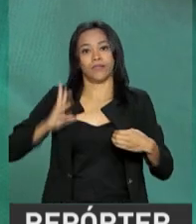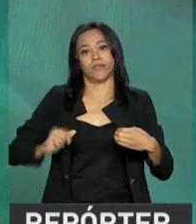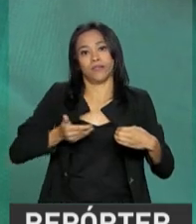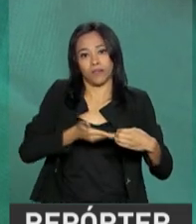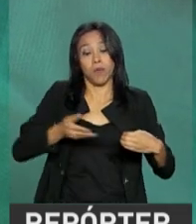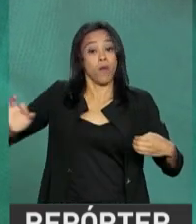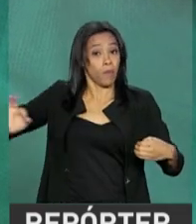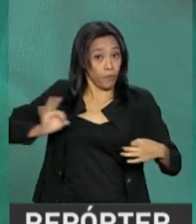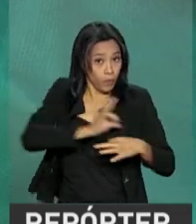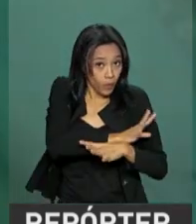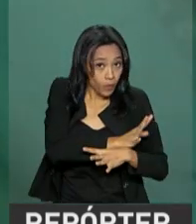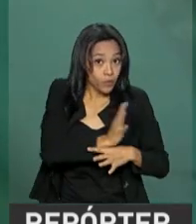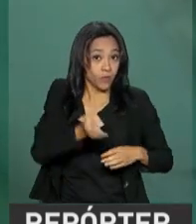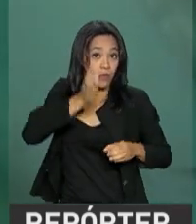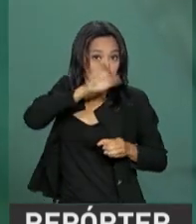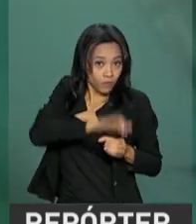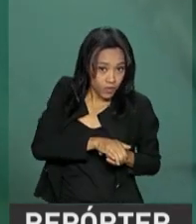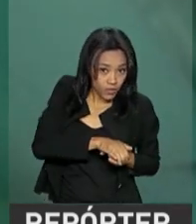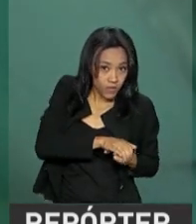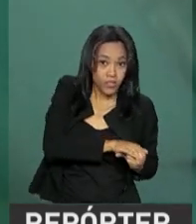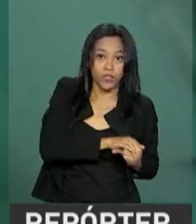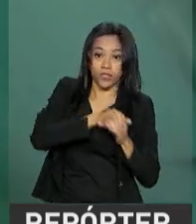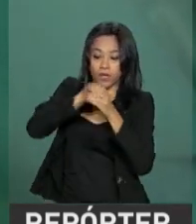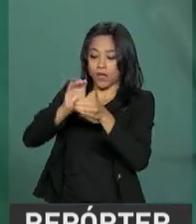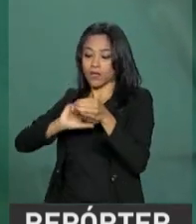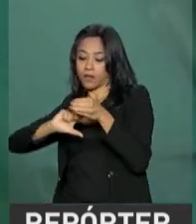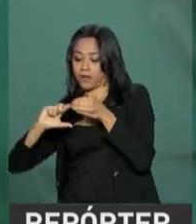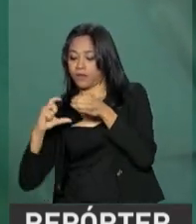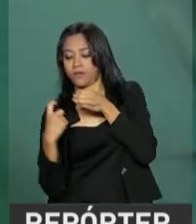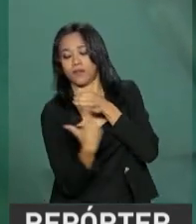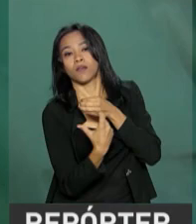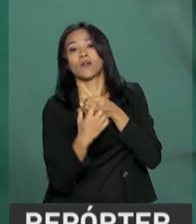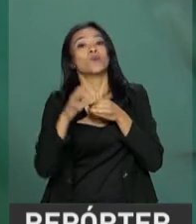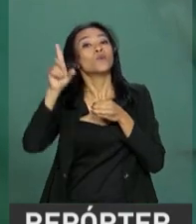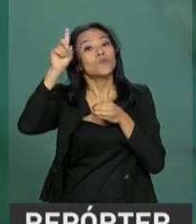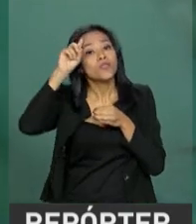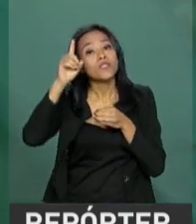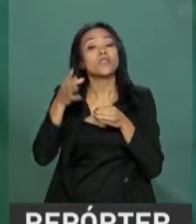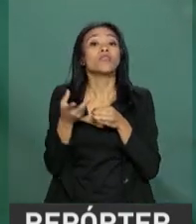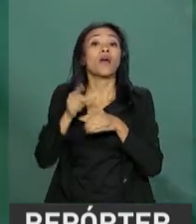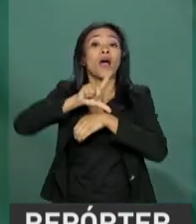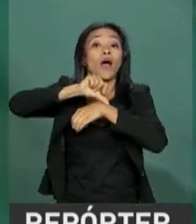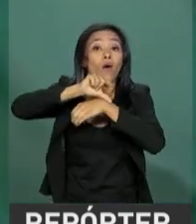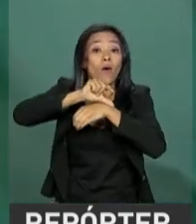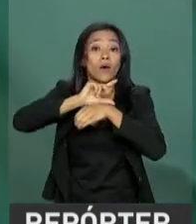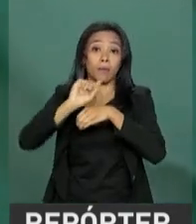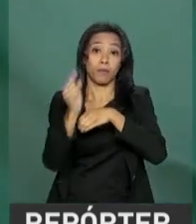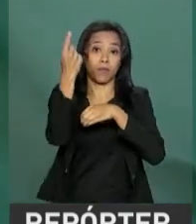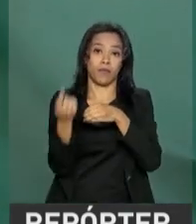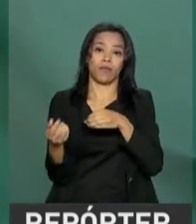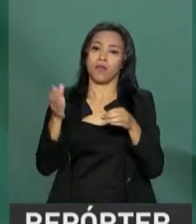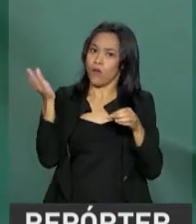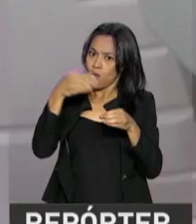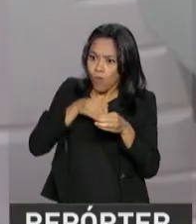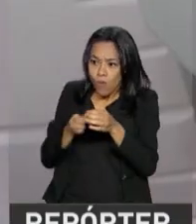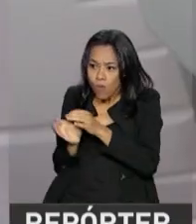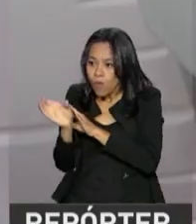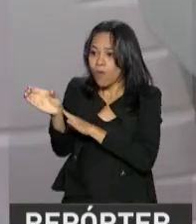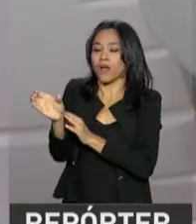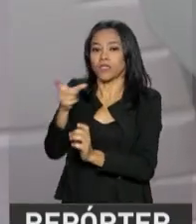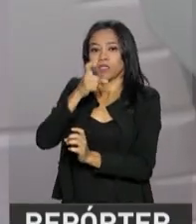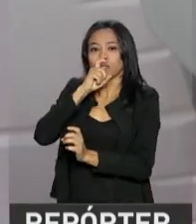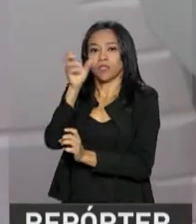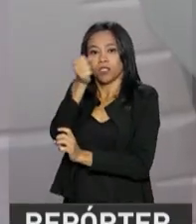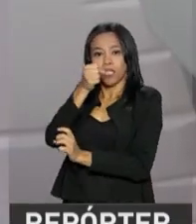Quando terminar, feche o frasco. Anote na tampa data e hora da primeira coleta. Guarde imediatamente no